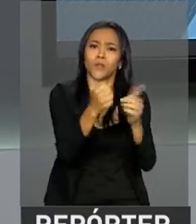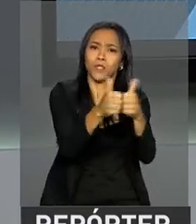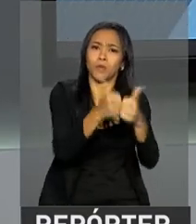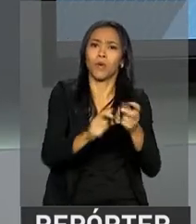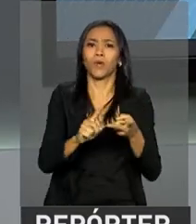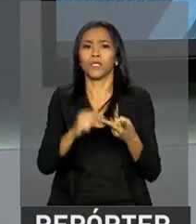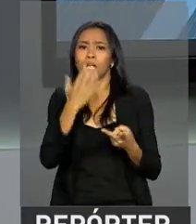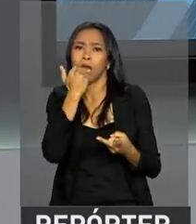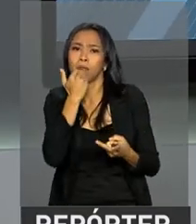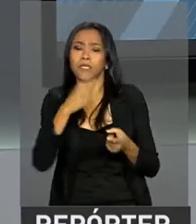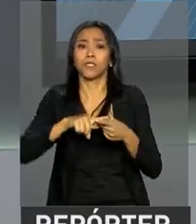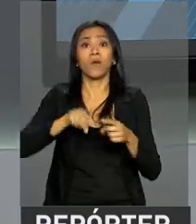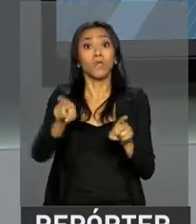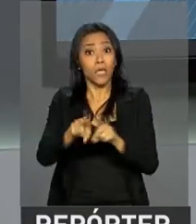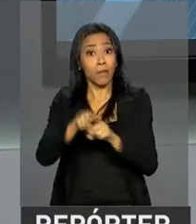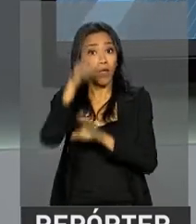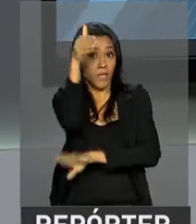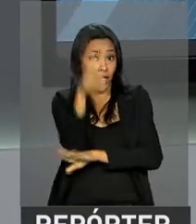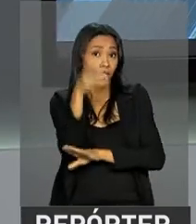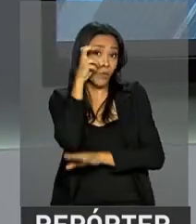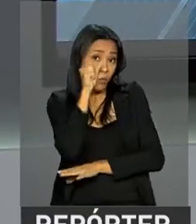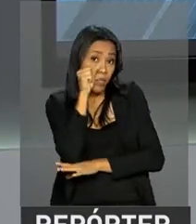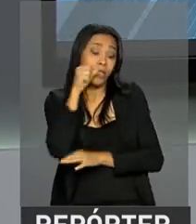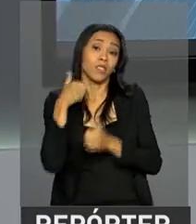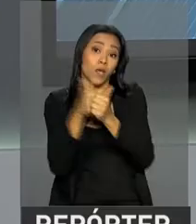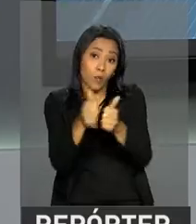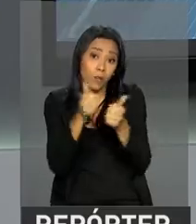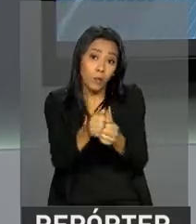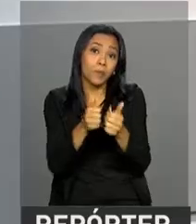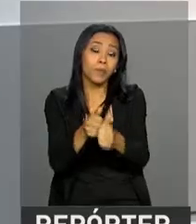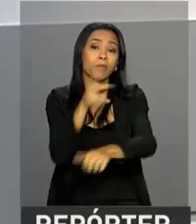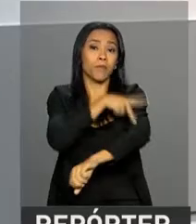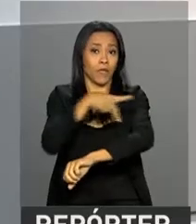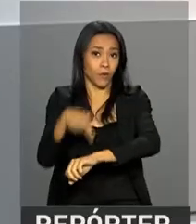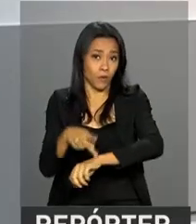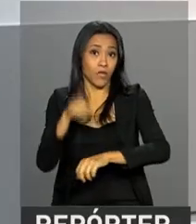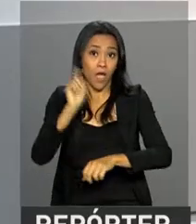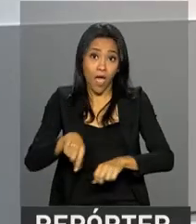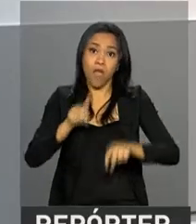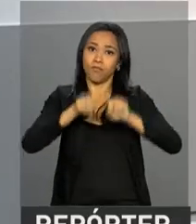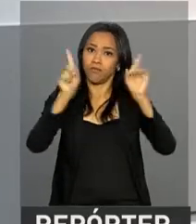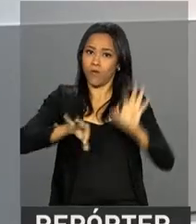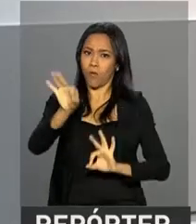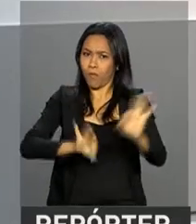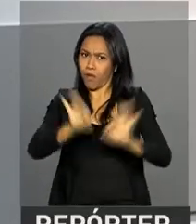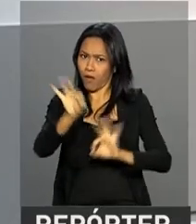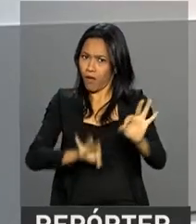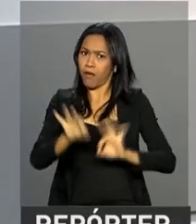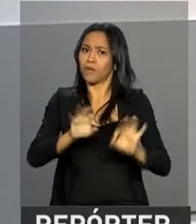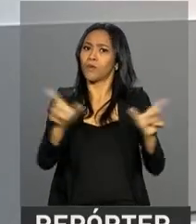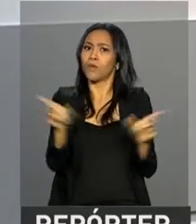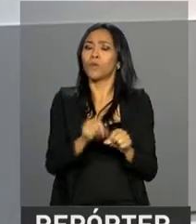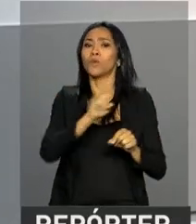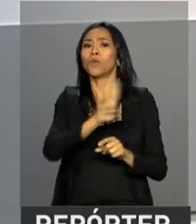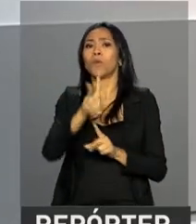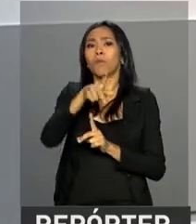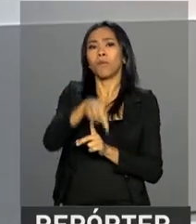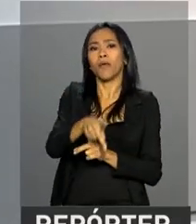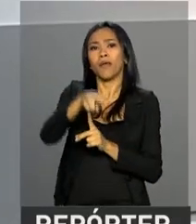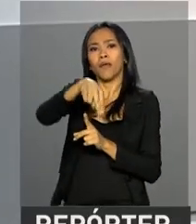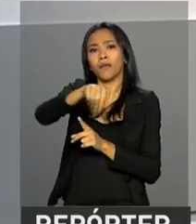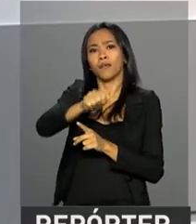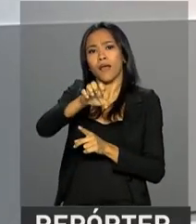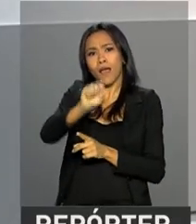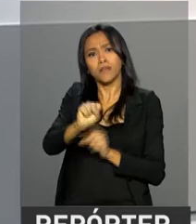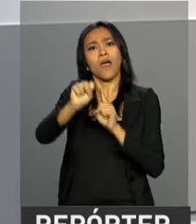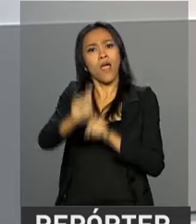até oferta de alojamento e acompanhamento pedagogicamente o plano nacional de assistência estudantil penais é um programa do governo